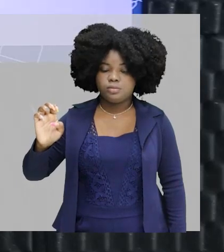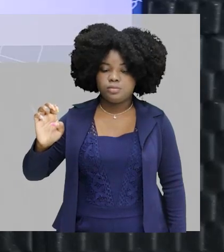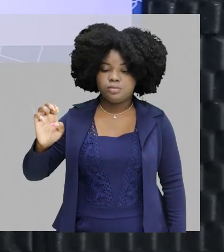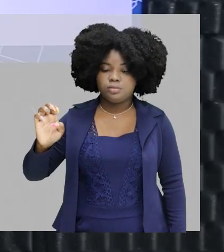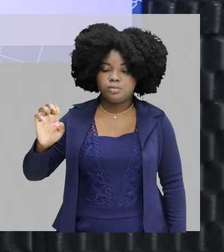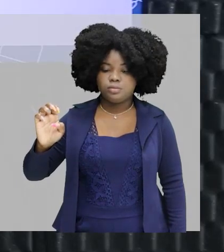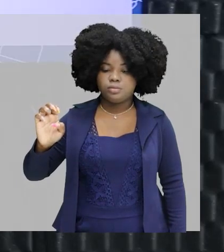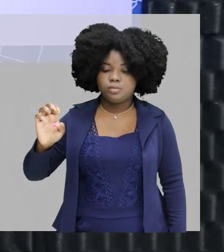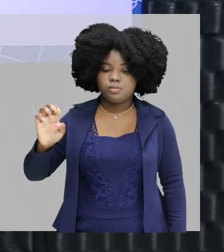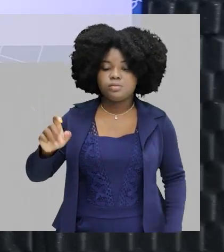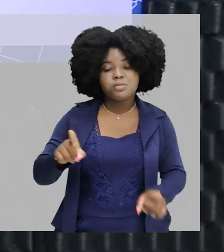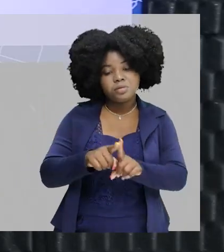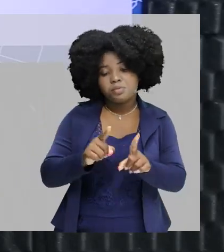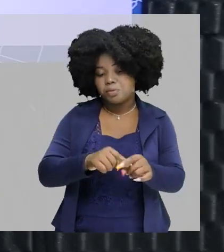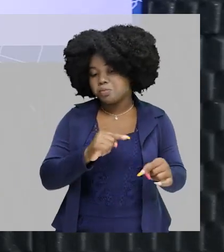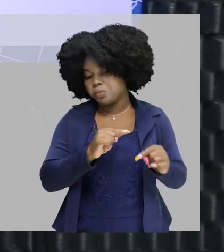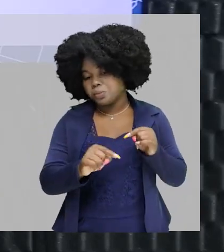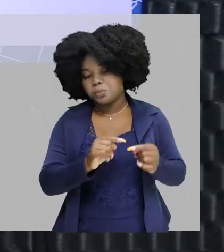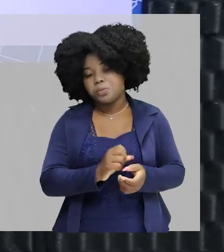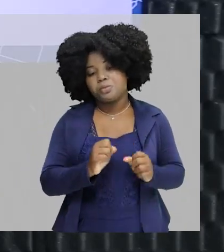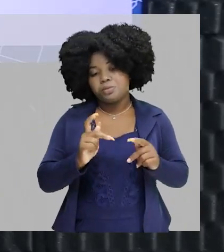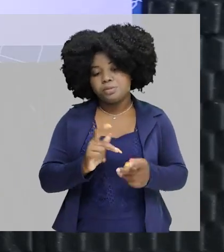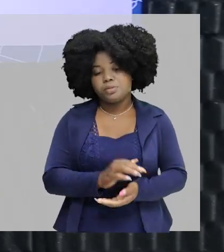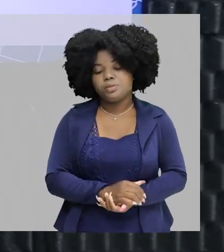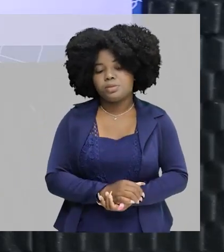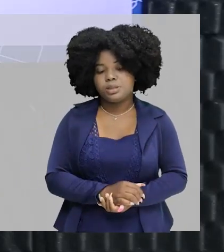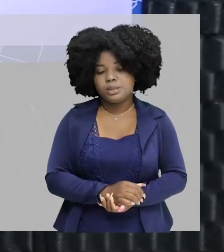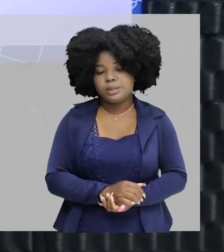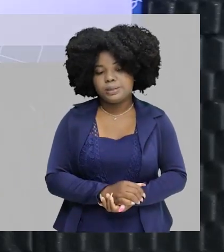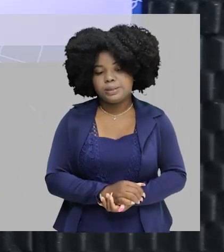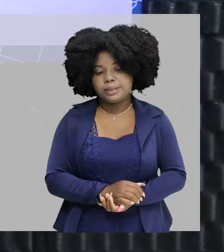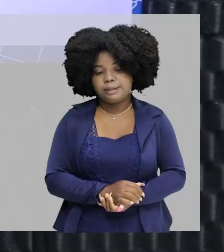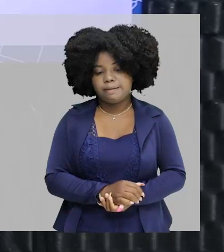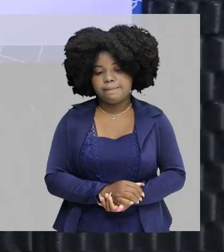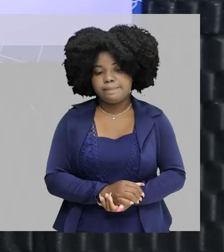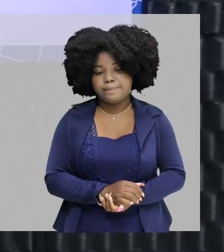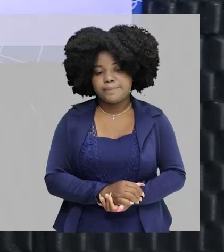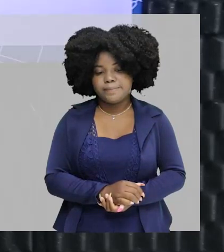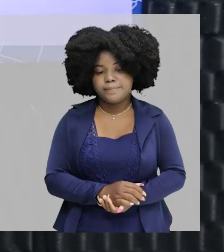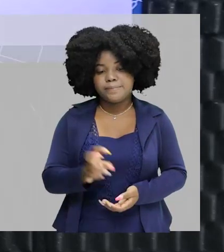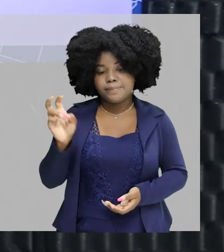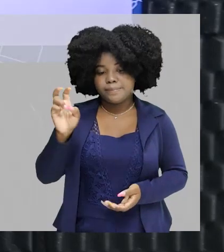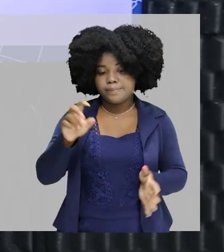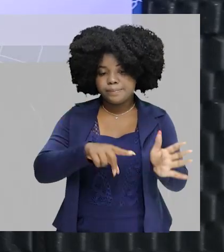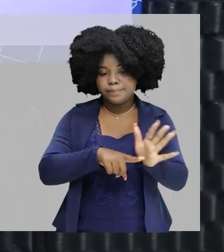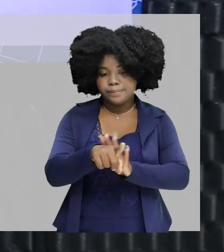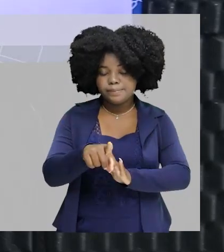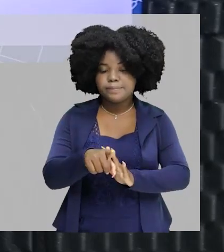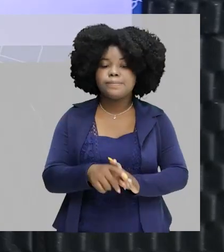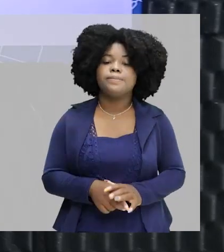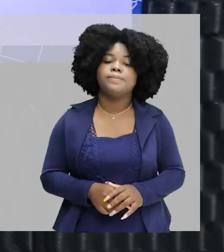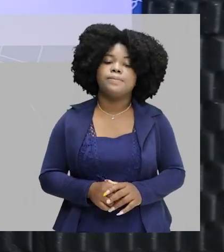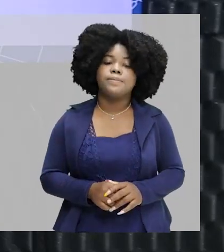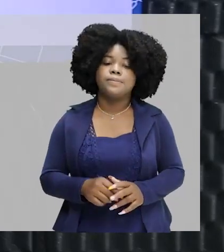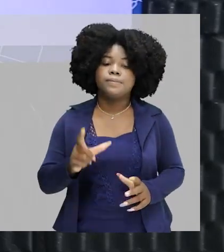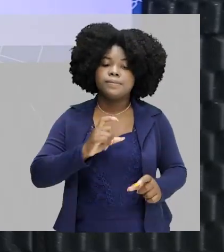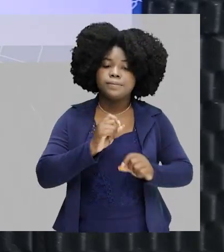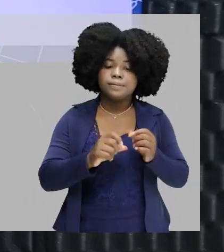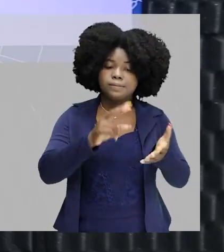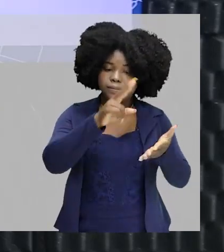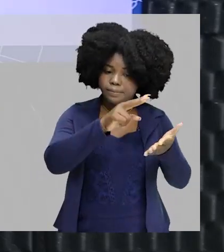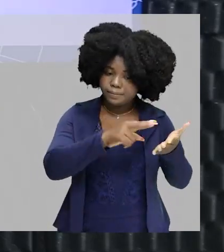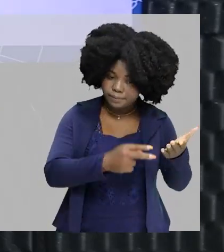rural, também não, né? Não temos essa característica, beleza? Já tem uma diminuição. E para a gente finalizar,